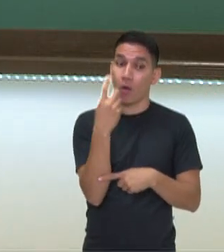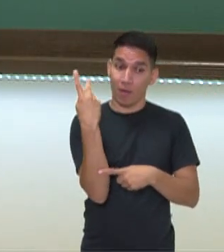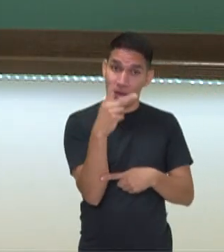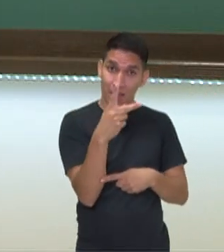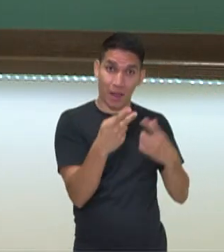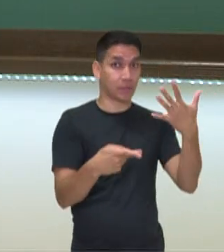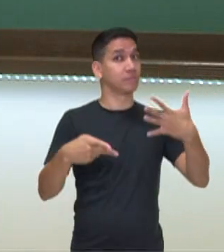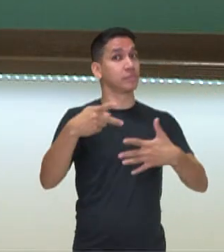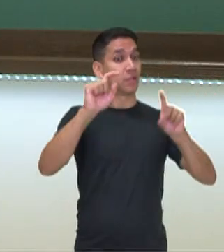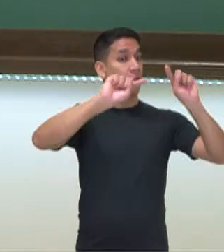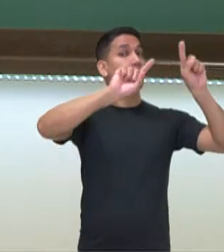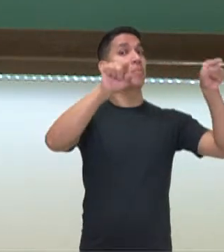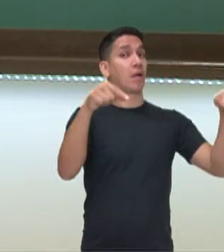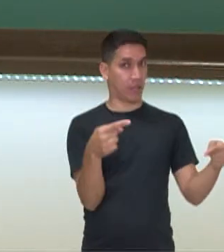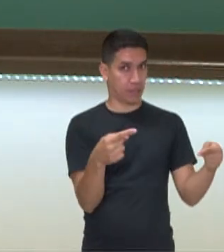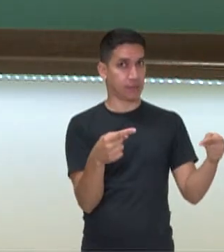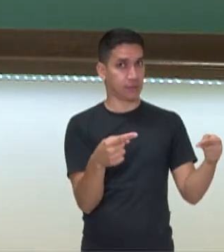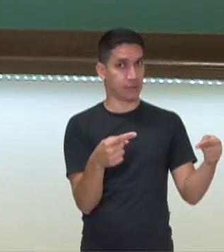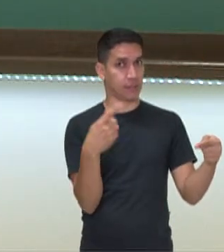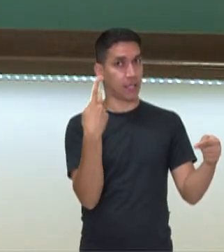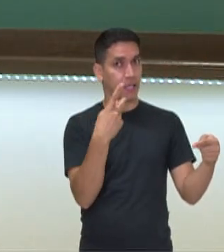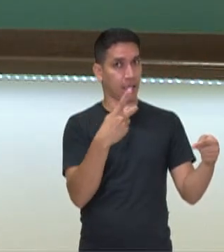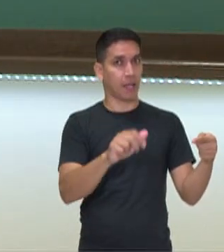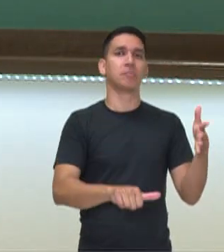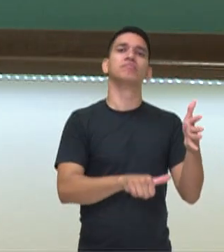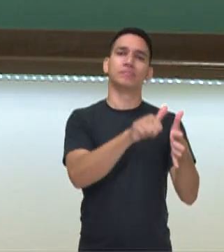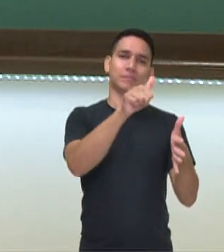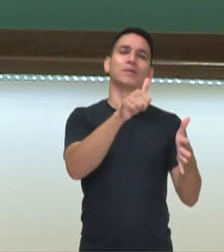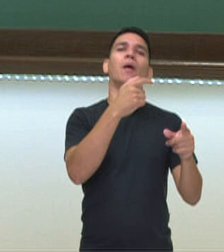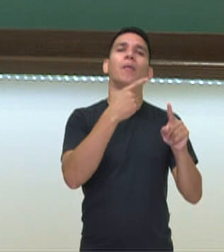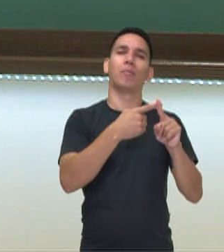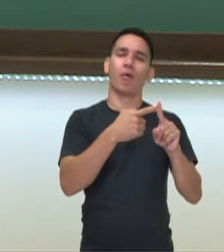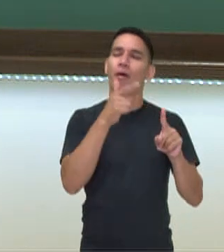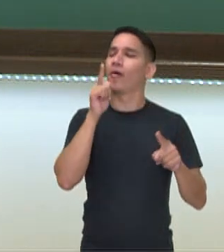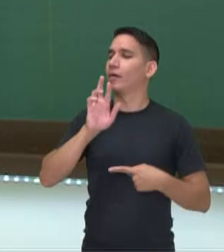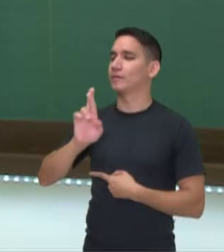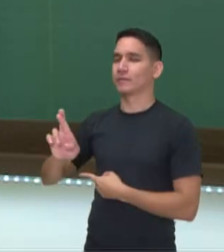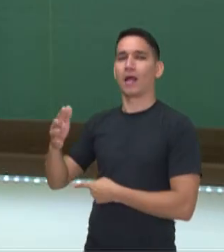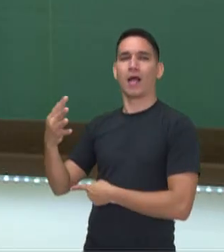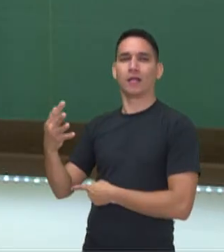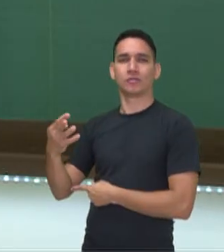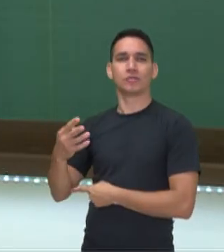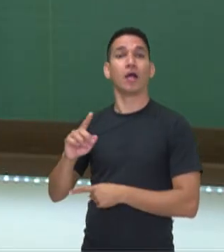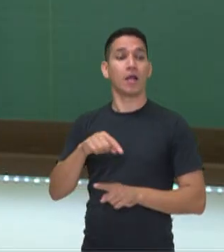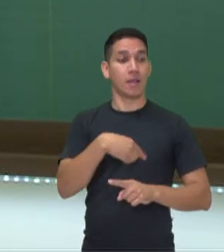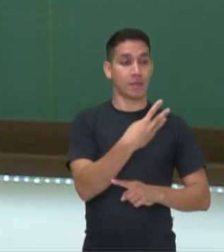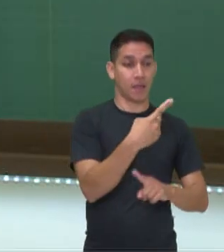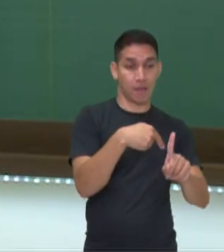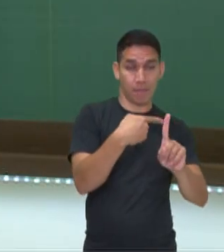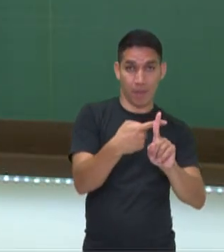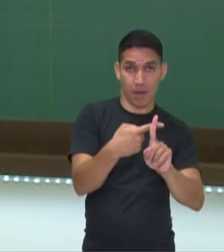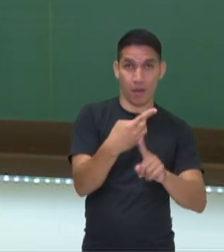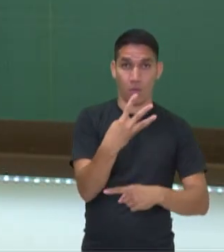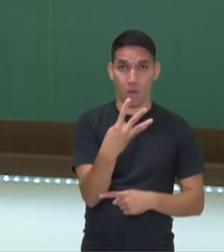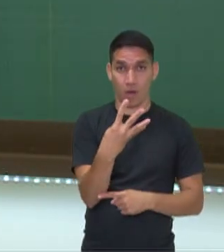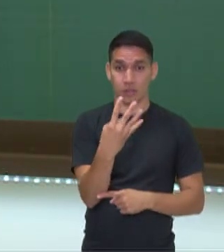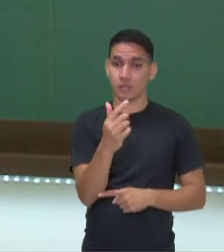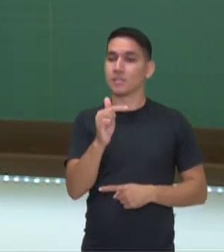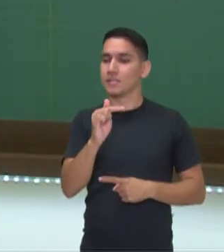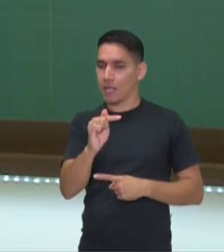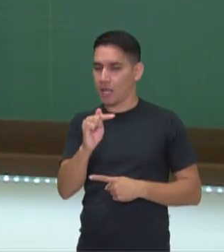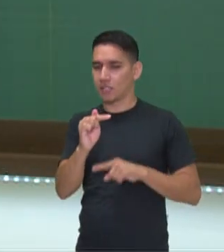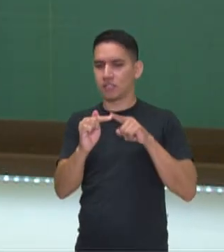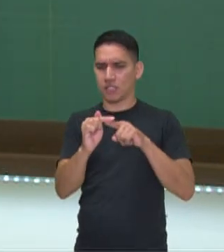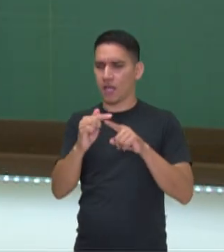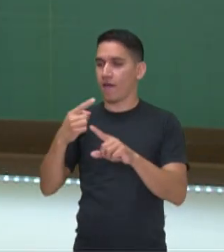fazer primeiro esta soma, vai dar o 14, porque olha, 3 mais 4, 7 vezes 2, 14. E 14 é igual a